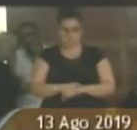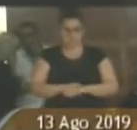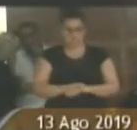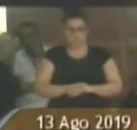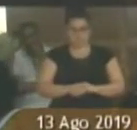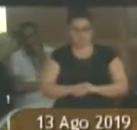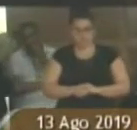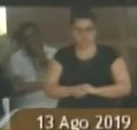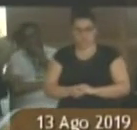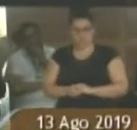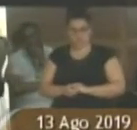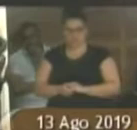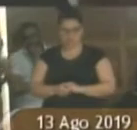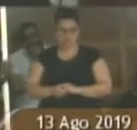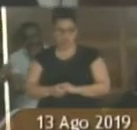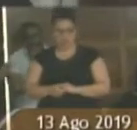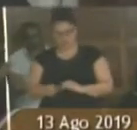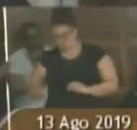né?